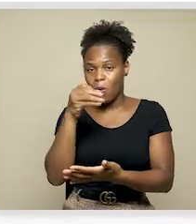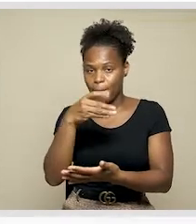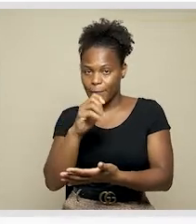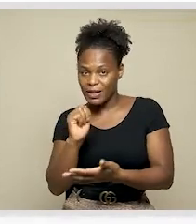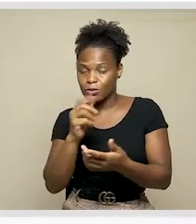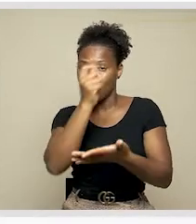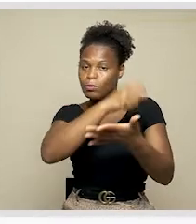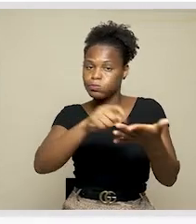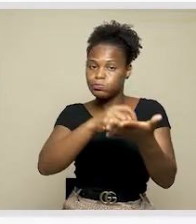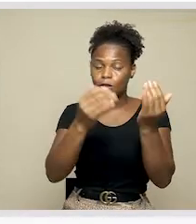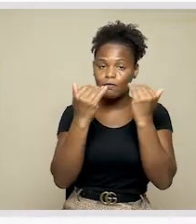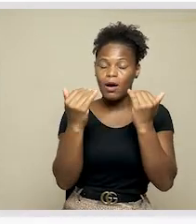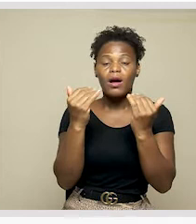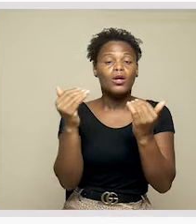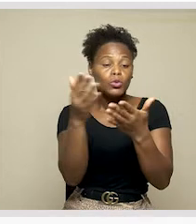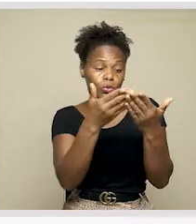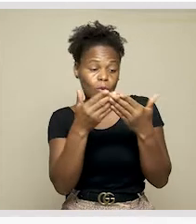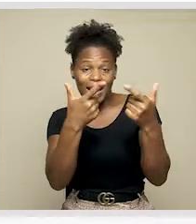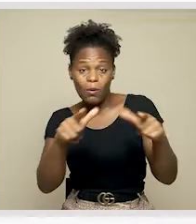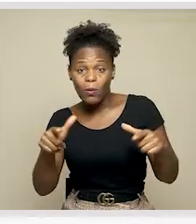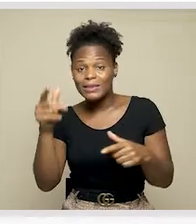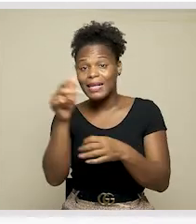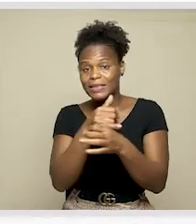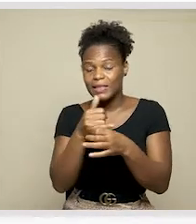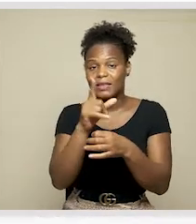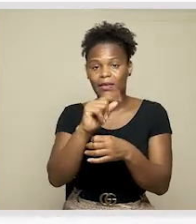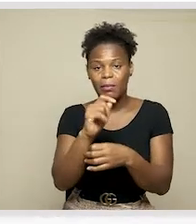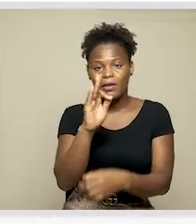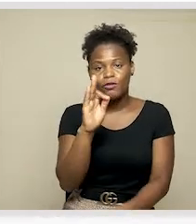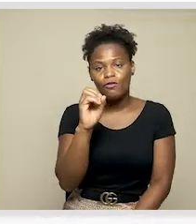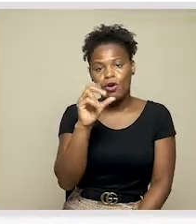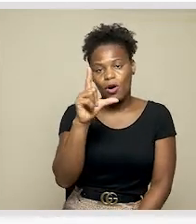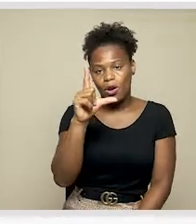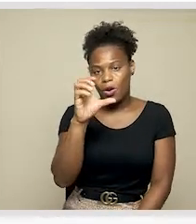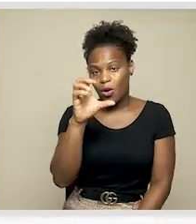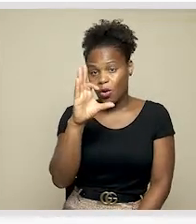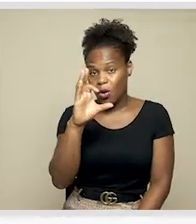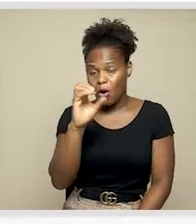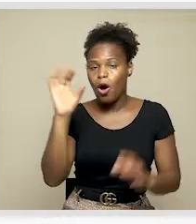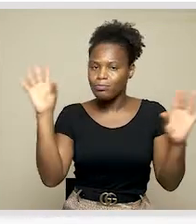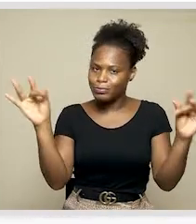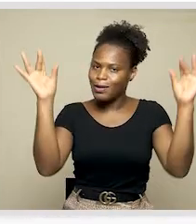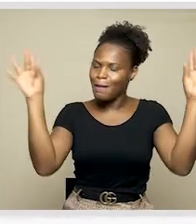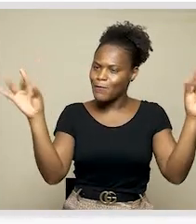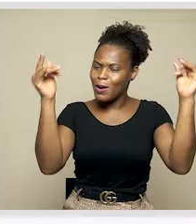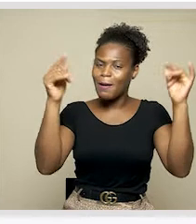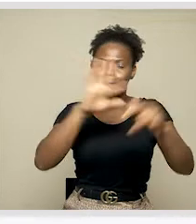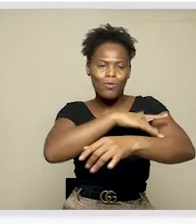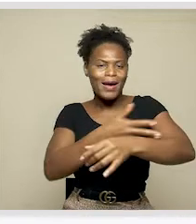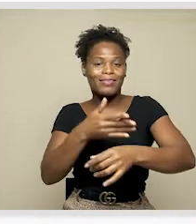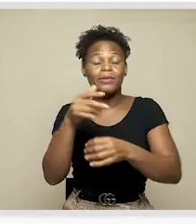Estudo da Linguagem das Ilhas e Folclore Poético da Ilha de Santiago, ambos de Baltazar